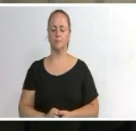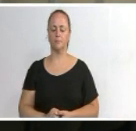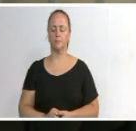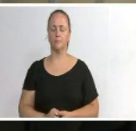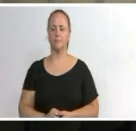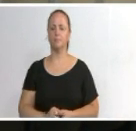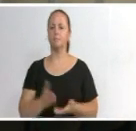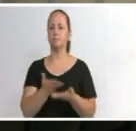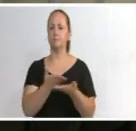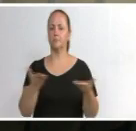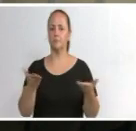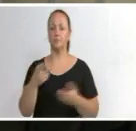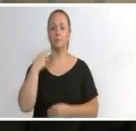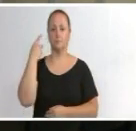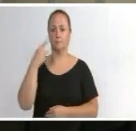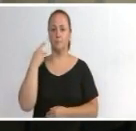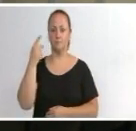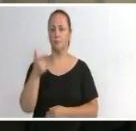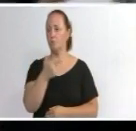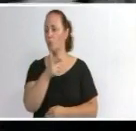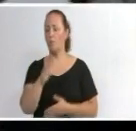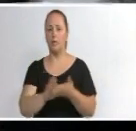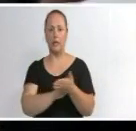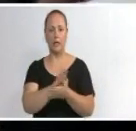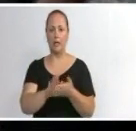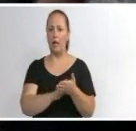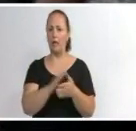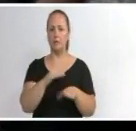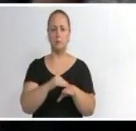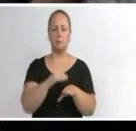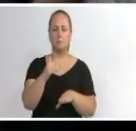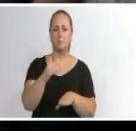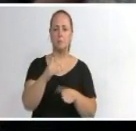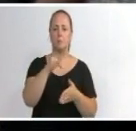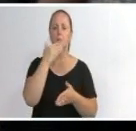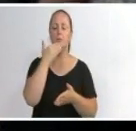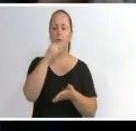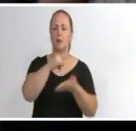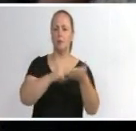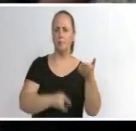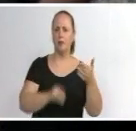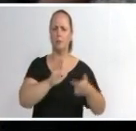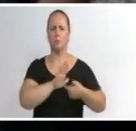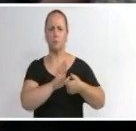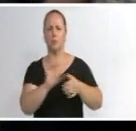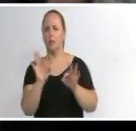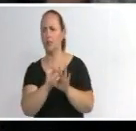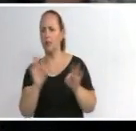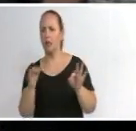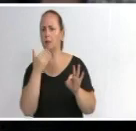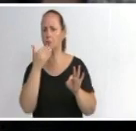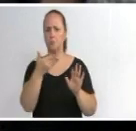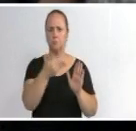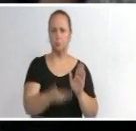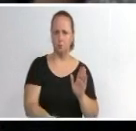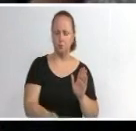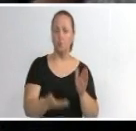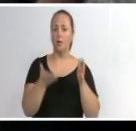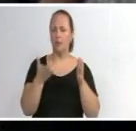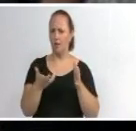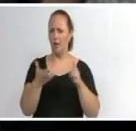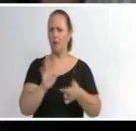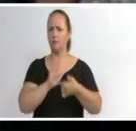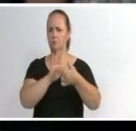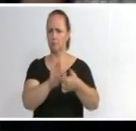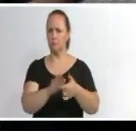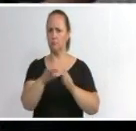destacado? Senhores vereadores, não houve destaque em relação aos requerimentos apresentados. Algum dos vereadores ainda deseja apresentar algum